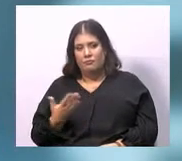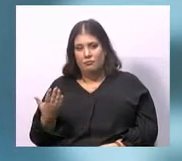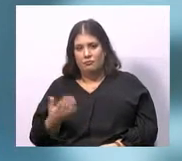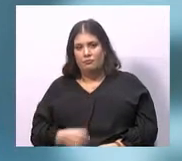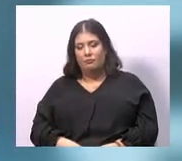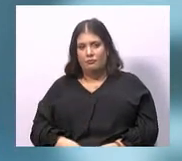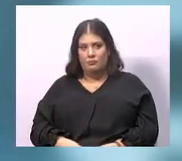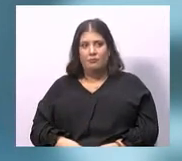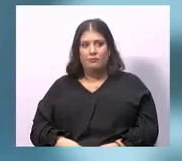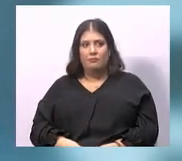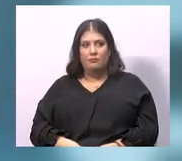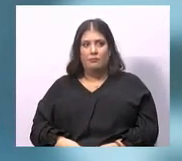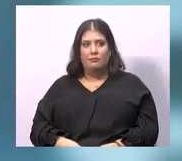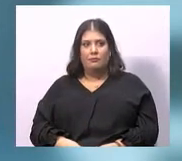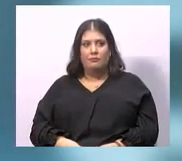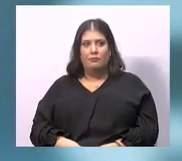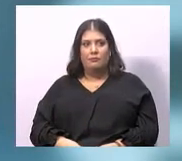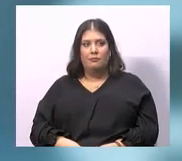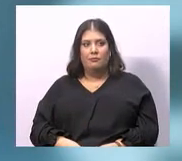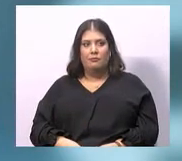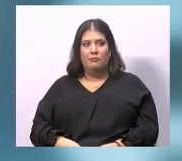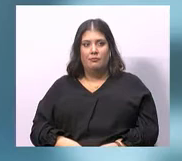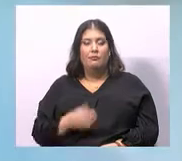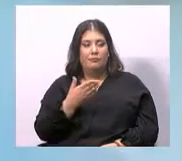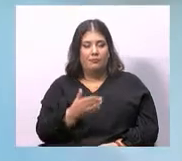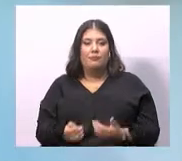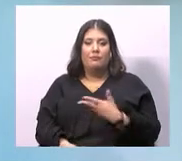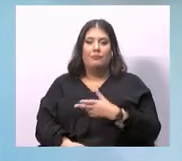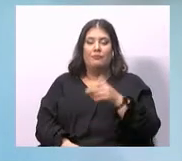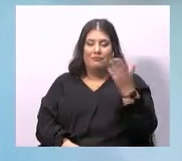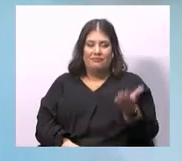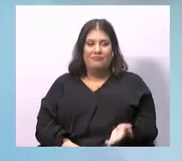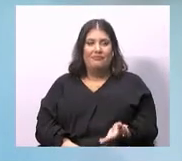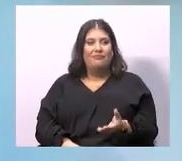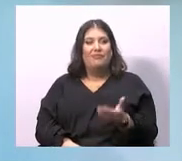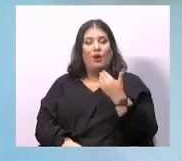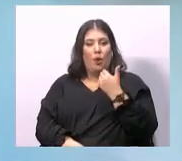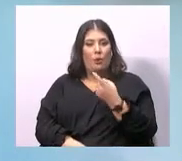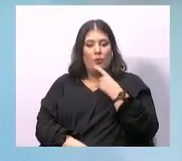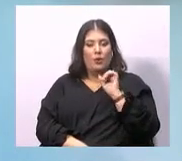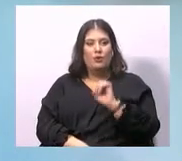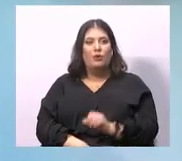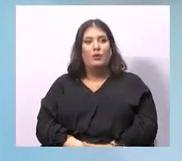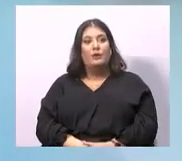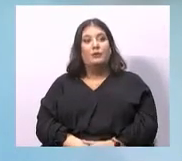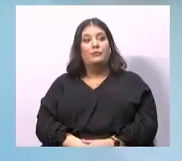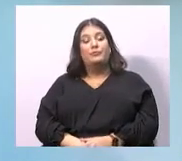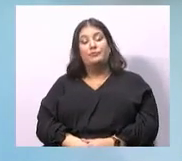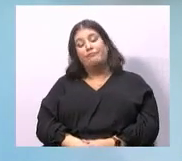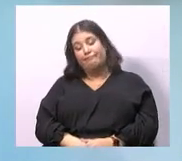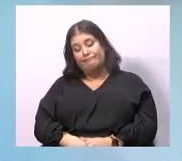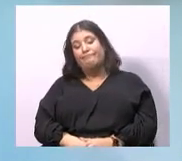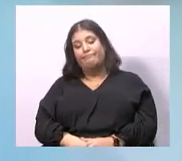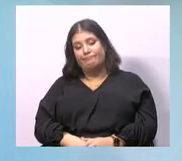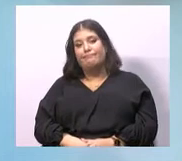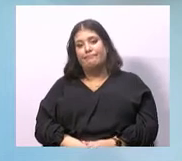dirigir? Muito obrigada. Dr. Francisco. Muito obrigado. Dona Fernanda, muito obrigado pela questão. É naturalmente